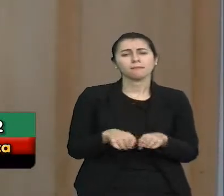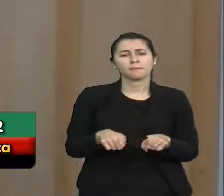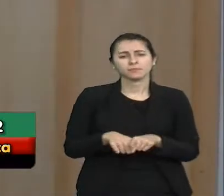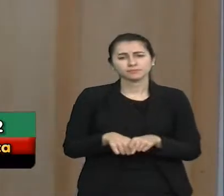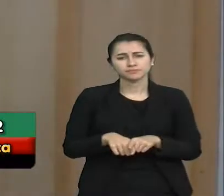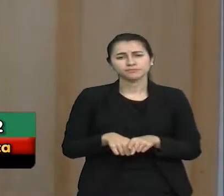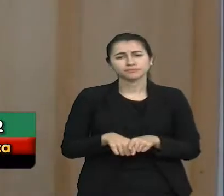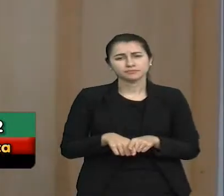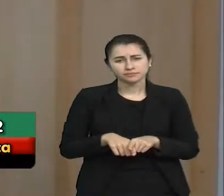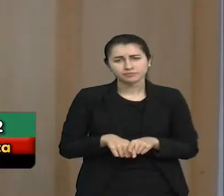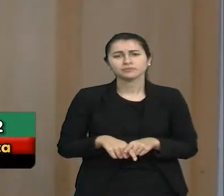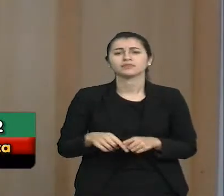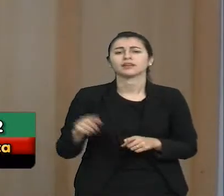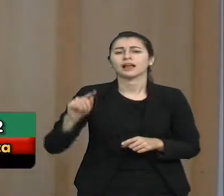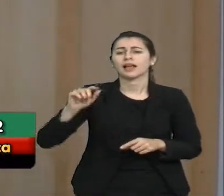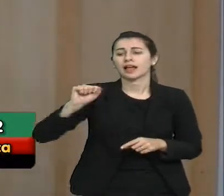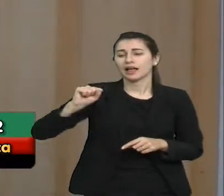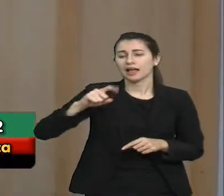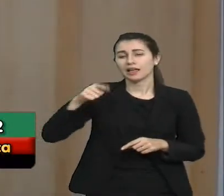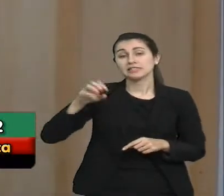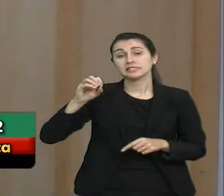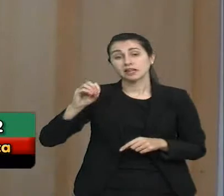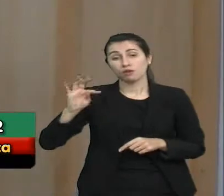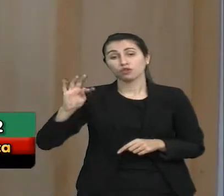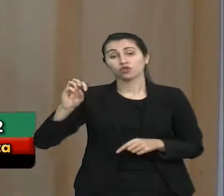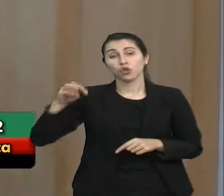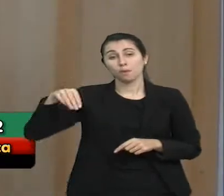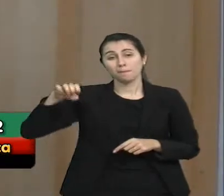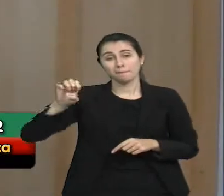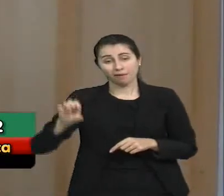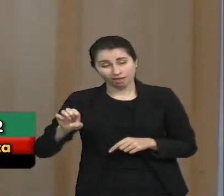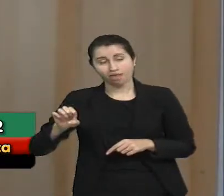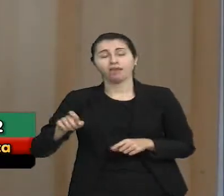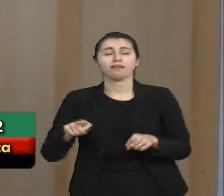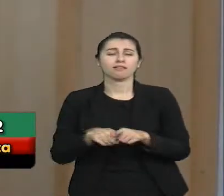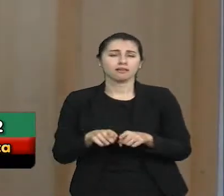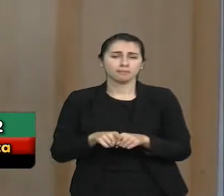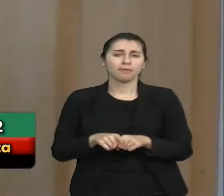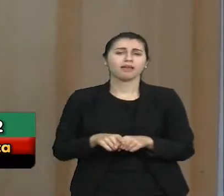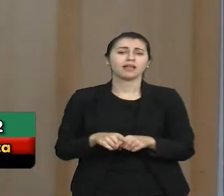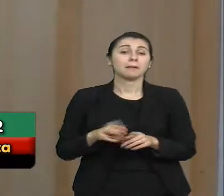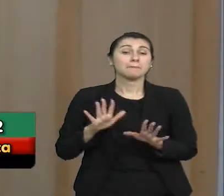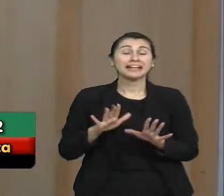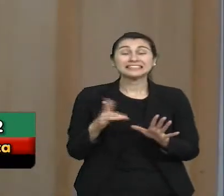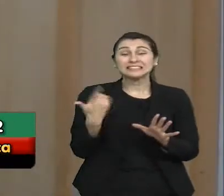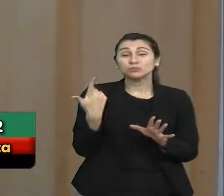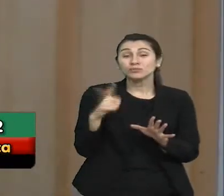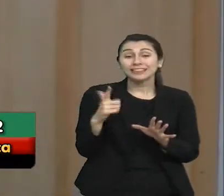tem São Tomé das Letras, né, que se reúne, mas não tem...